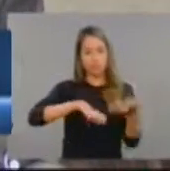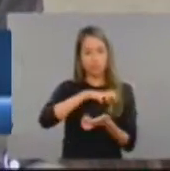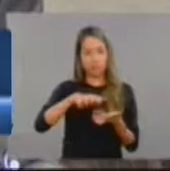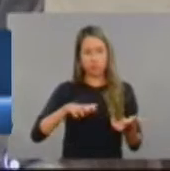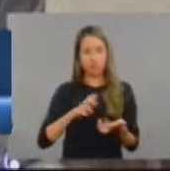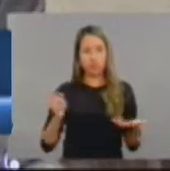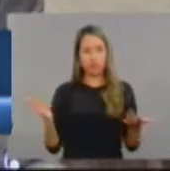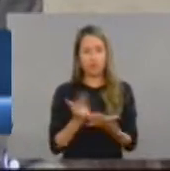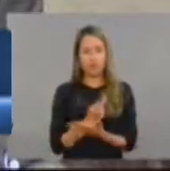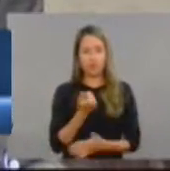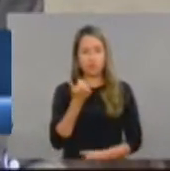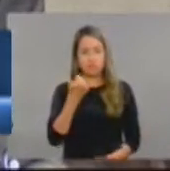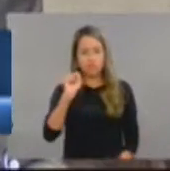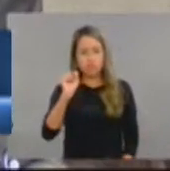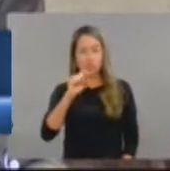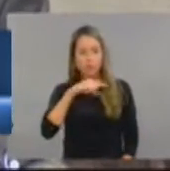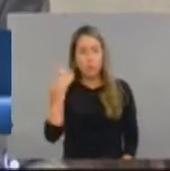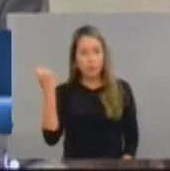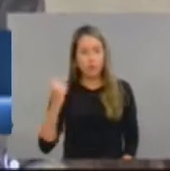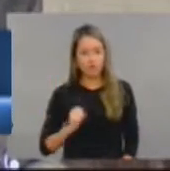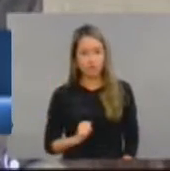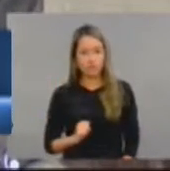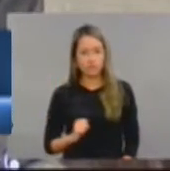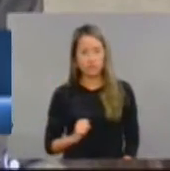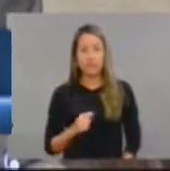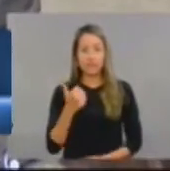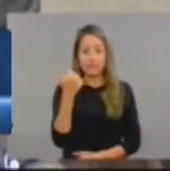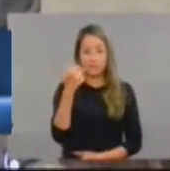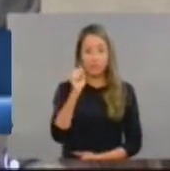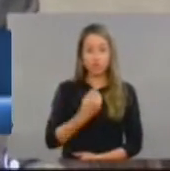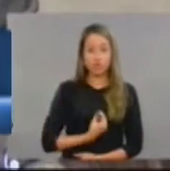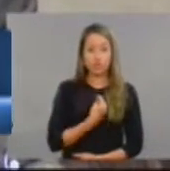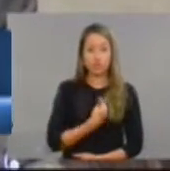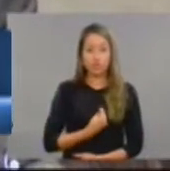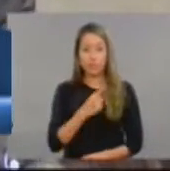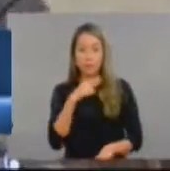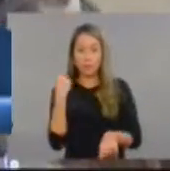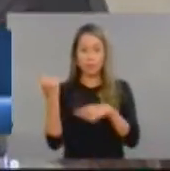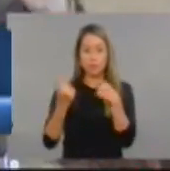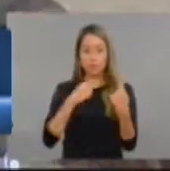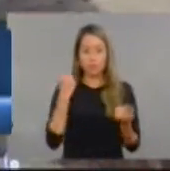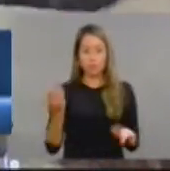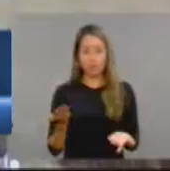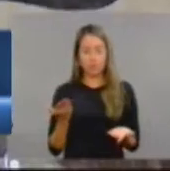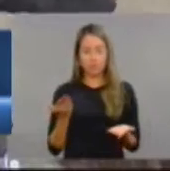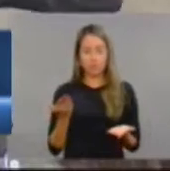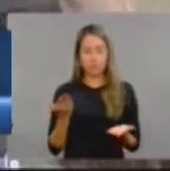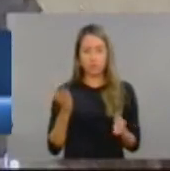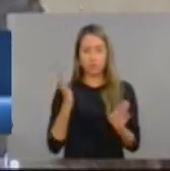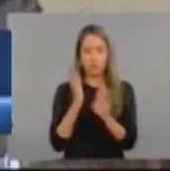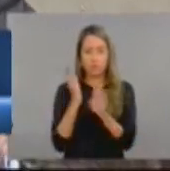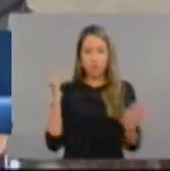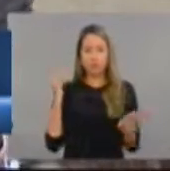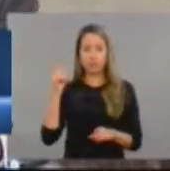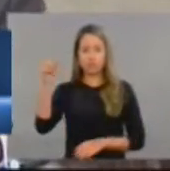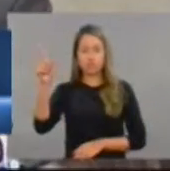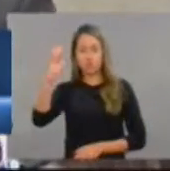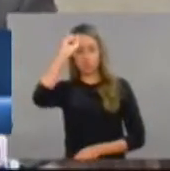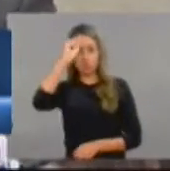18 mortes 18 vidas que foram ceifadas por uma orientação irresponsável